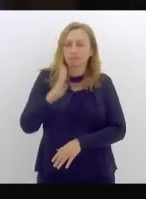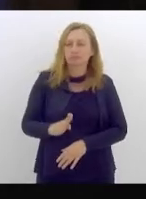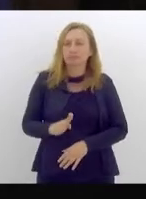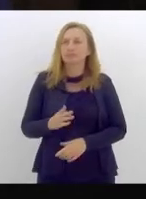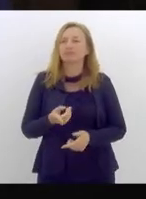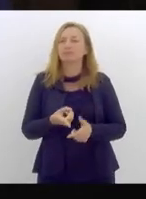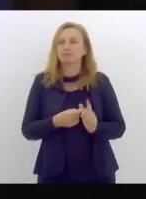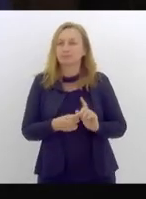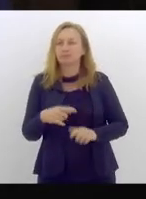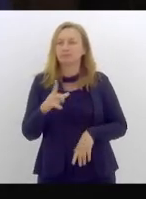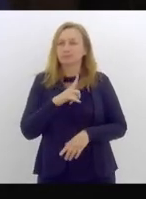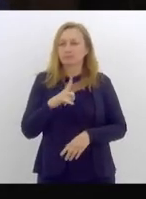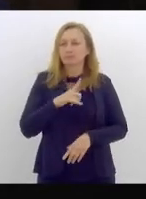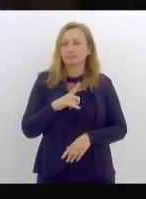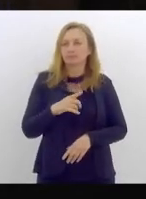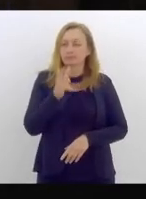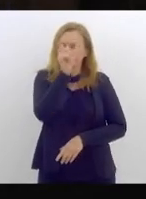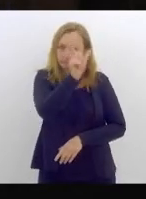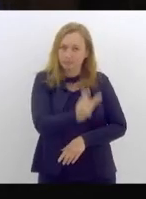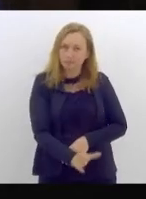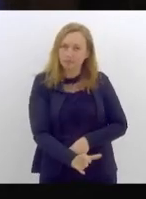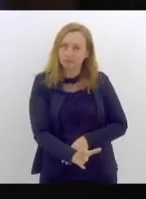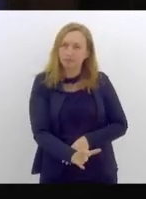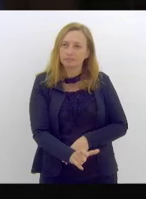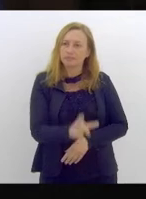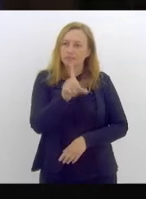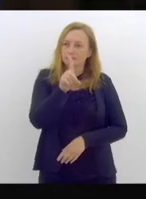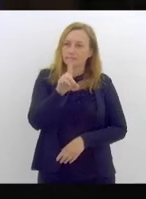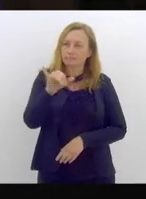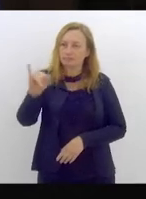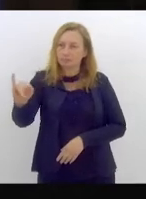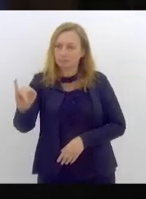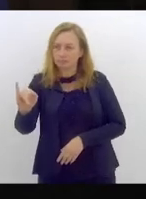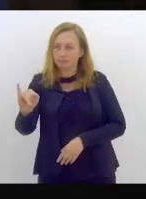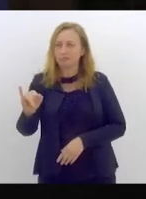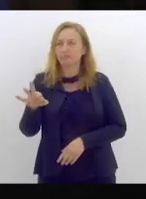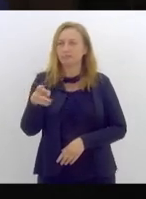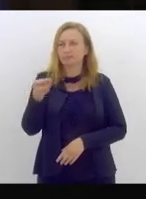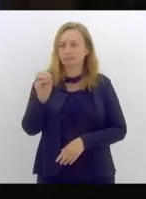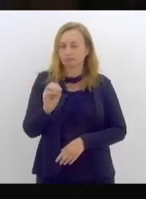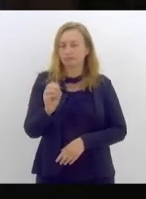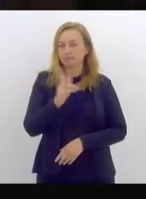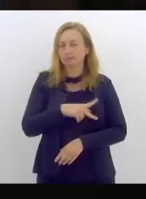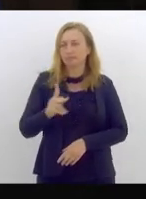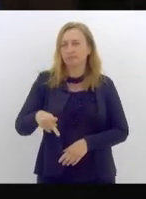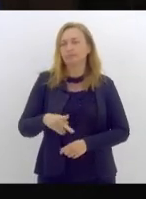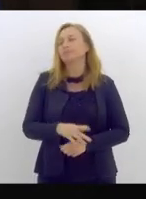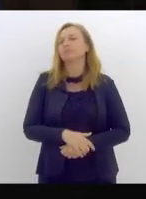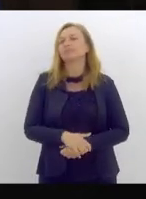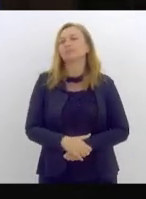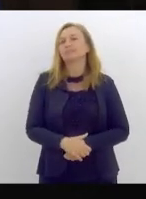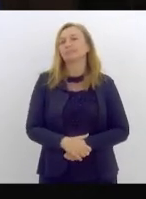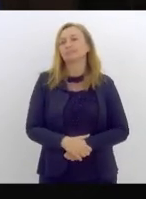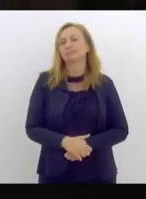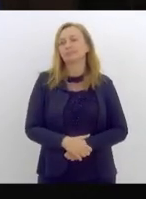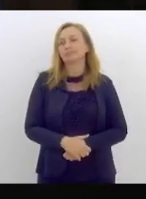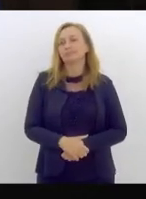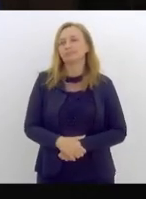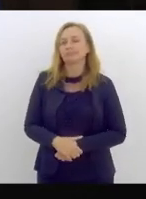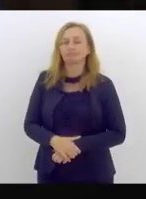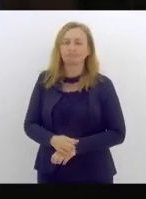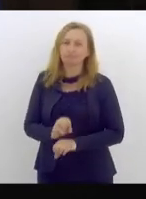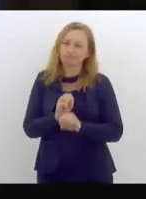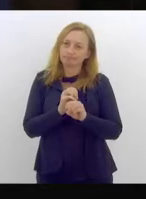exatamente a figura que foi o grande professor da se Ribeiro educador